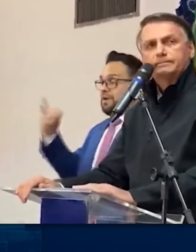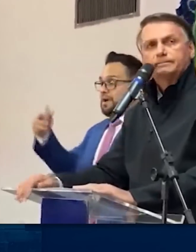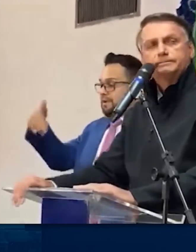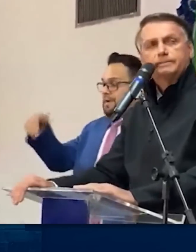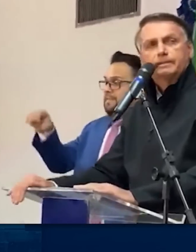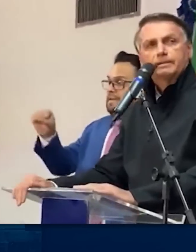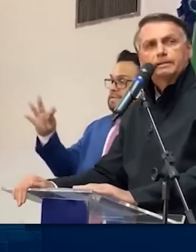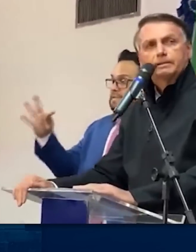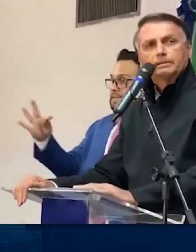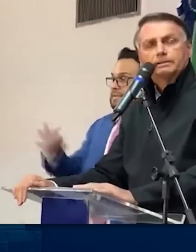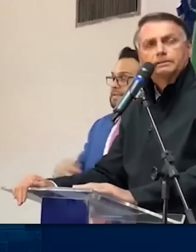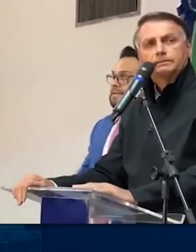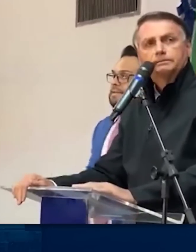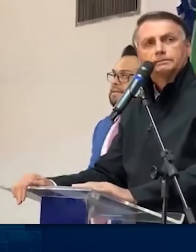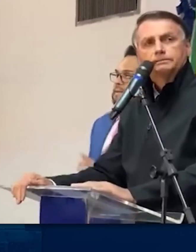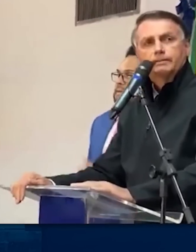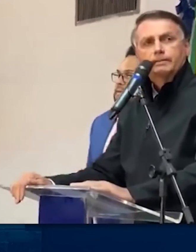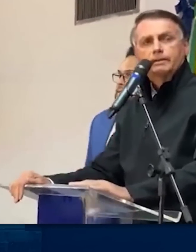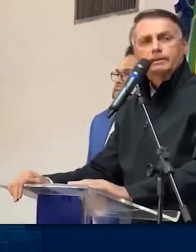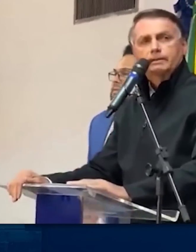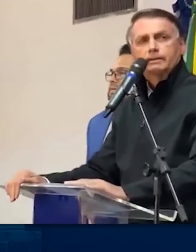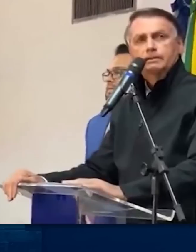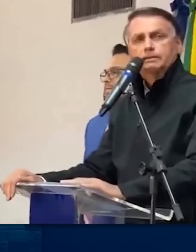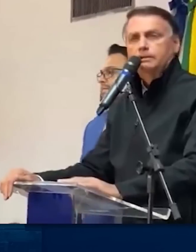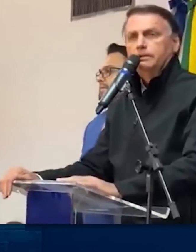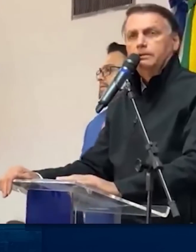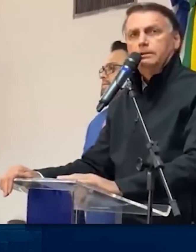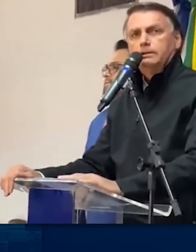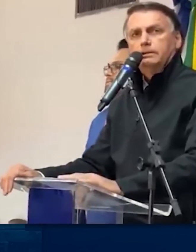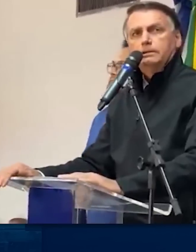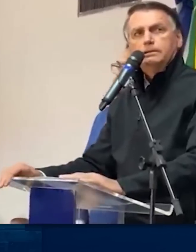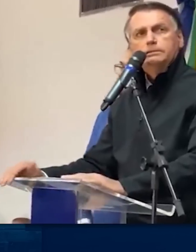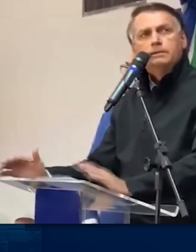a maquiagem